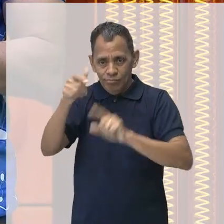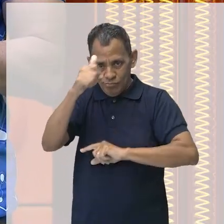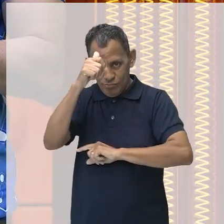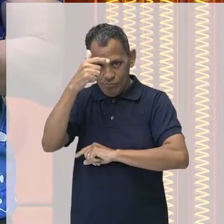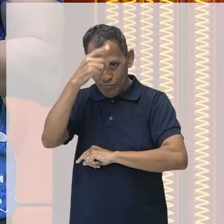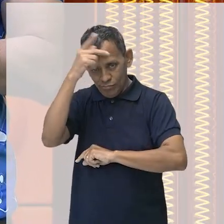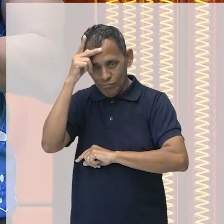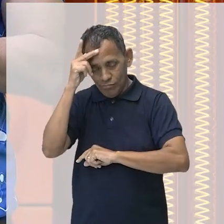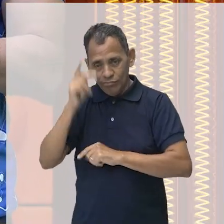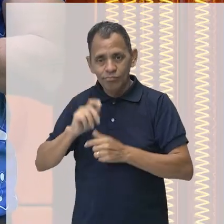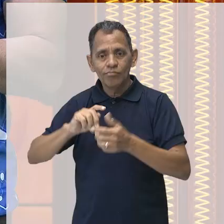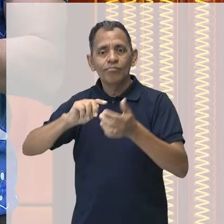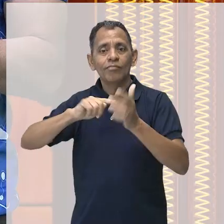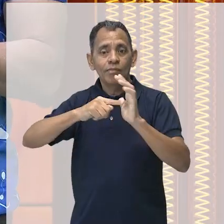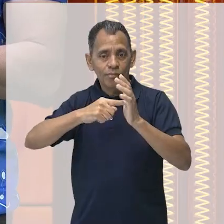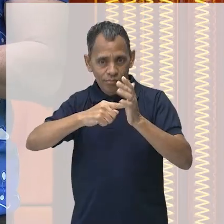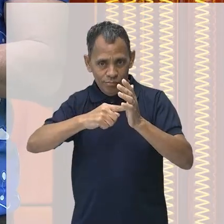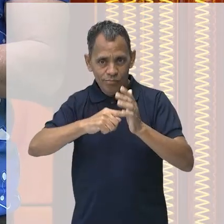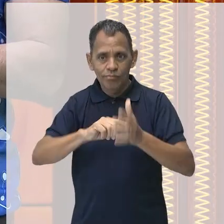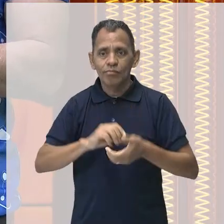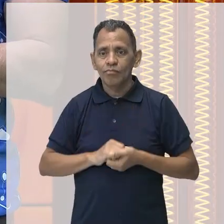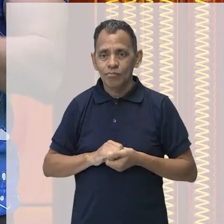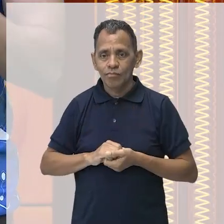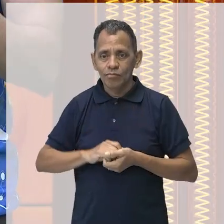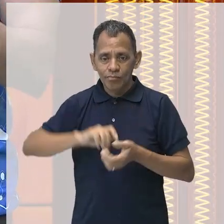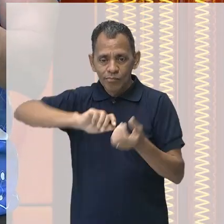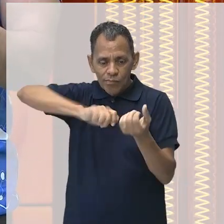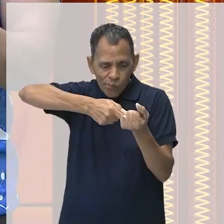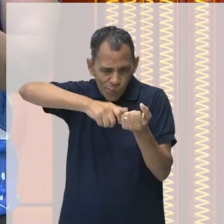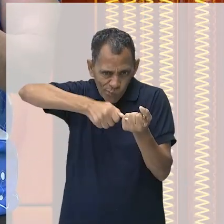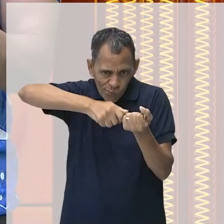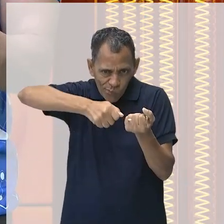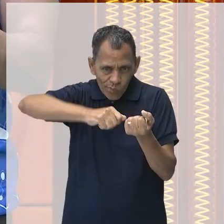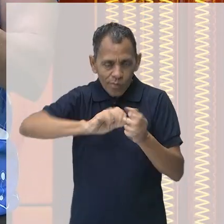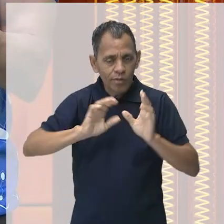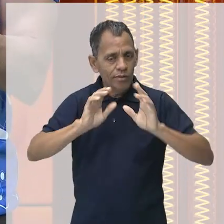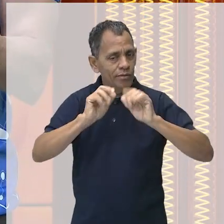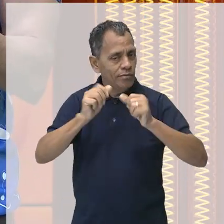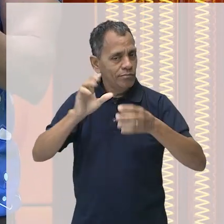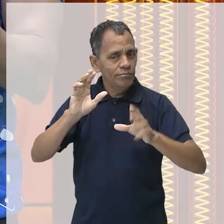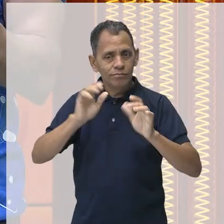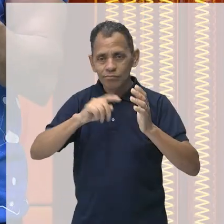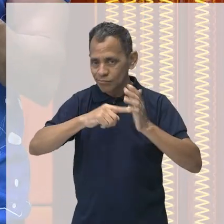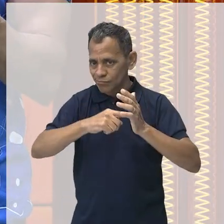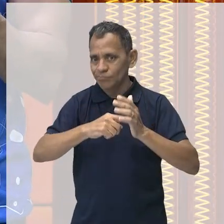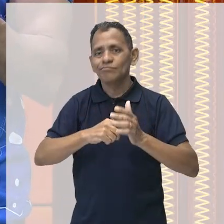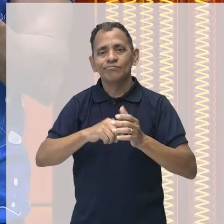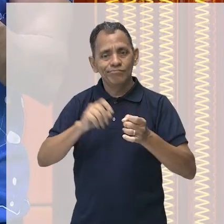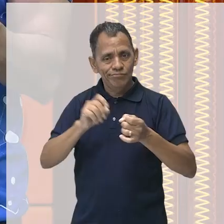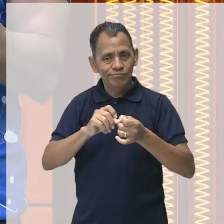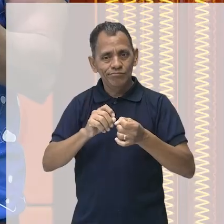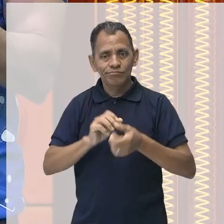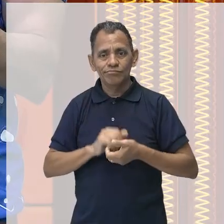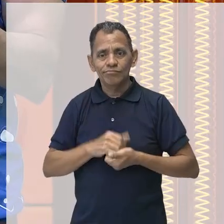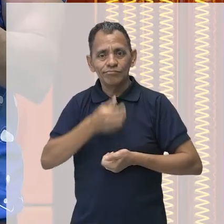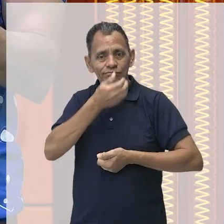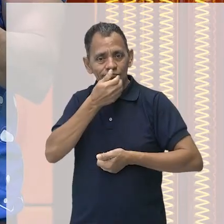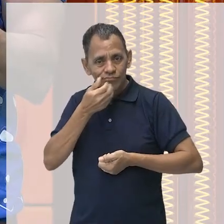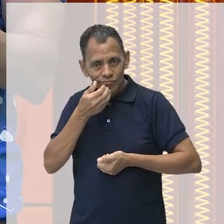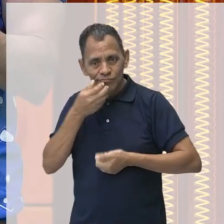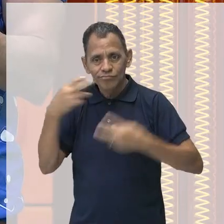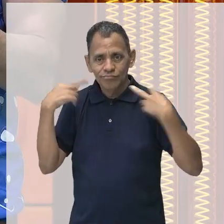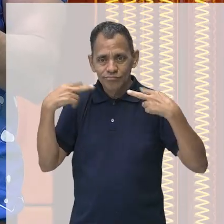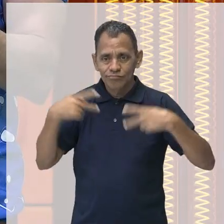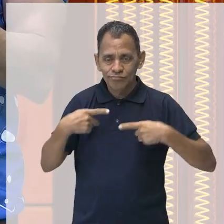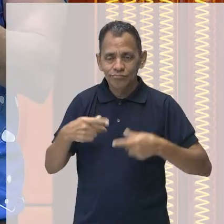apertar parafusos numa linha de produção de automóveis. Hoje as máquinas fazem isso, e fazem até melhor que a gente, né? E não tem férias, não